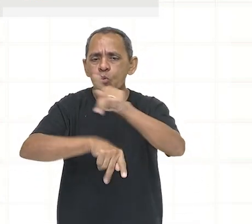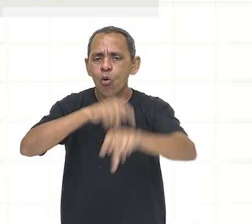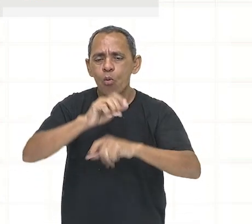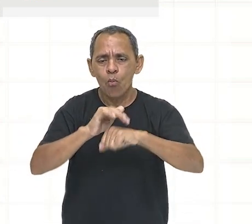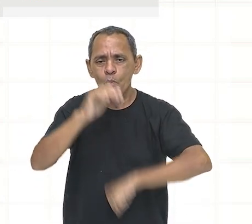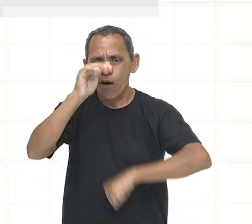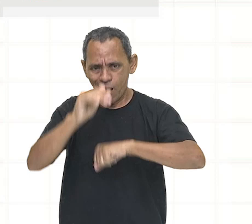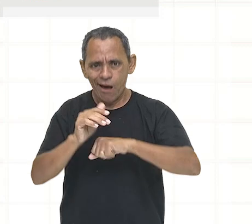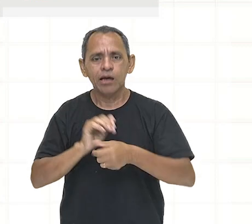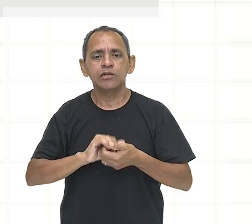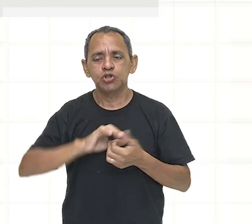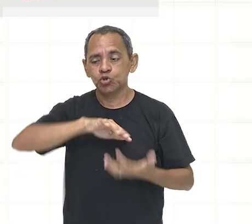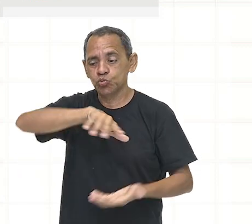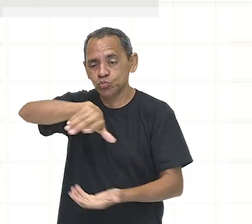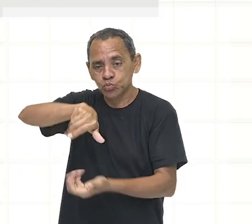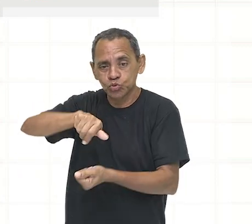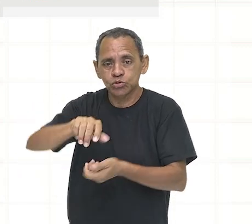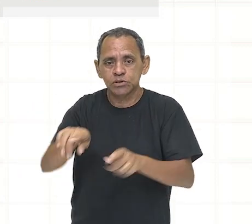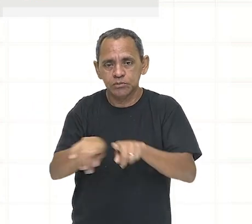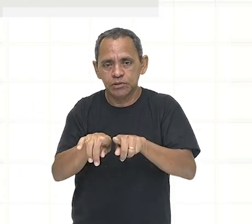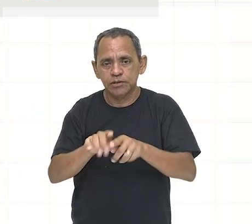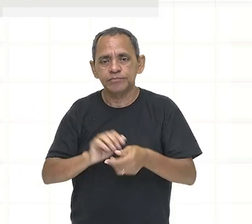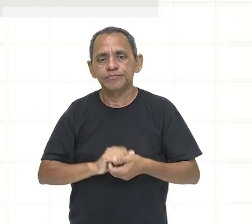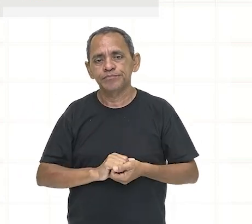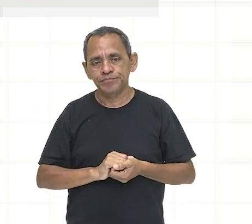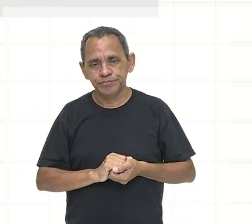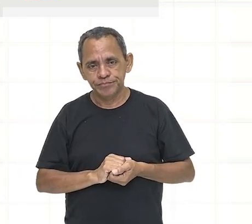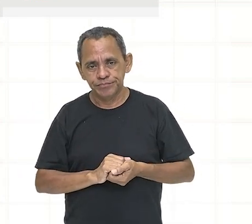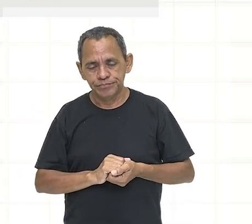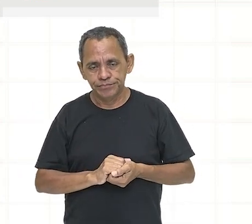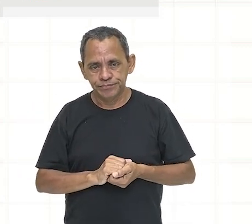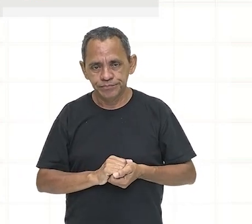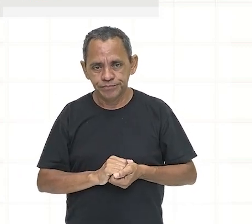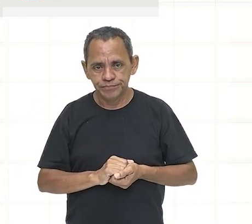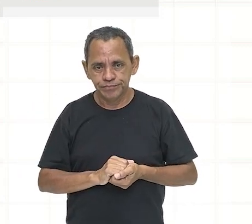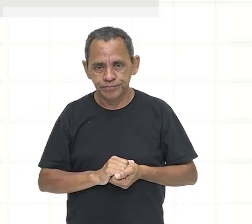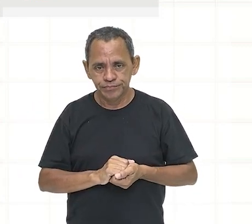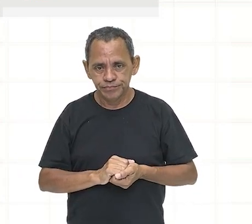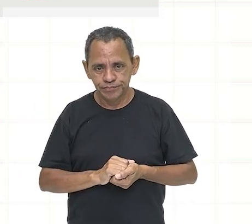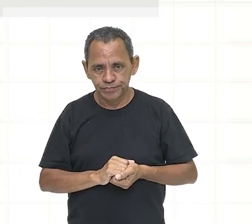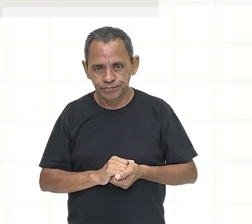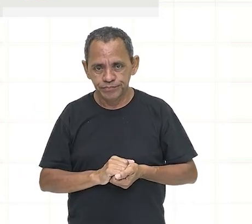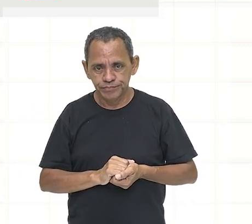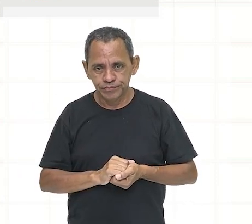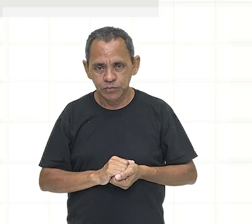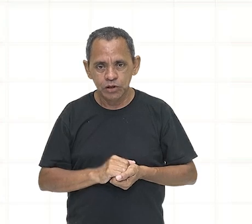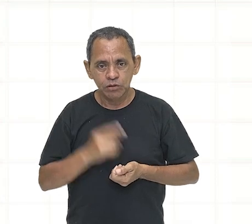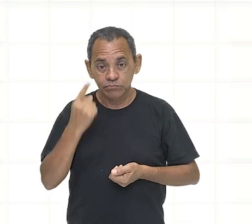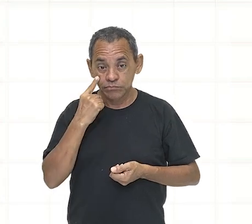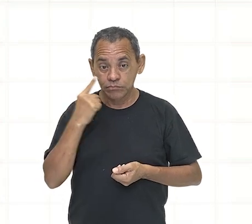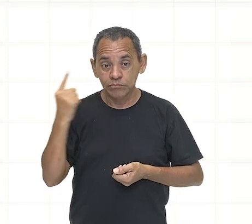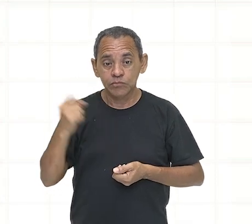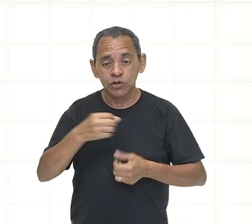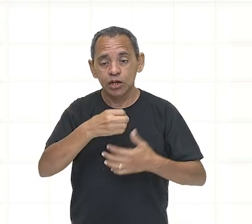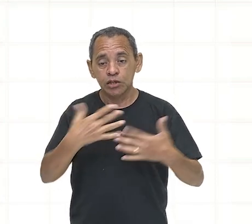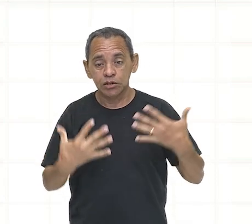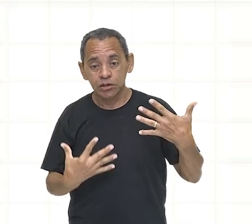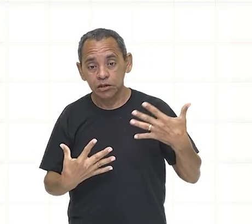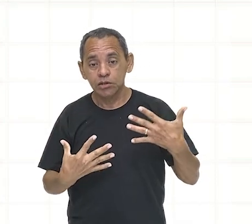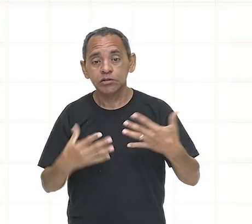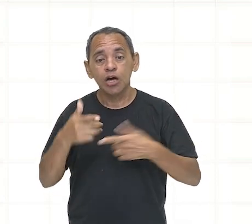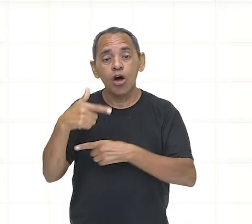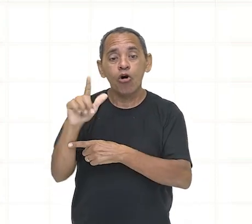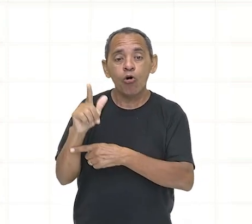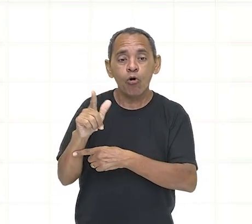população total de todos os continentes. Então vamos dar uma olhada aqui mais em algumas características